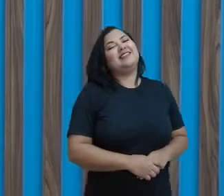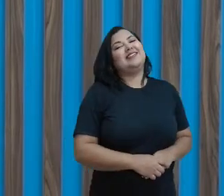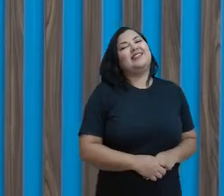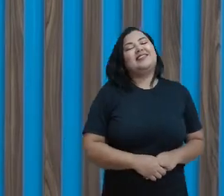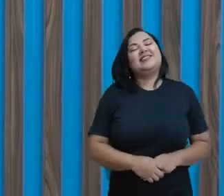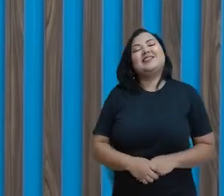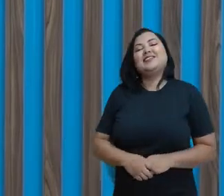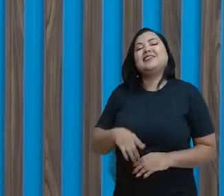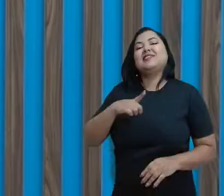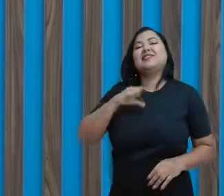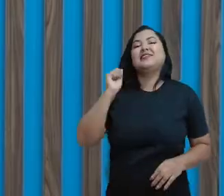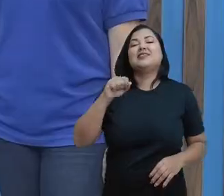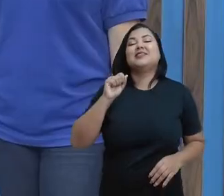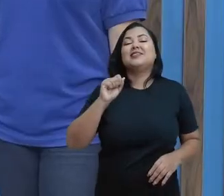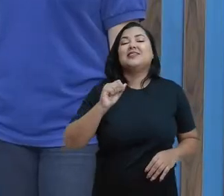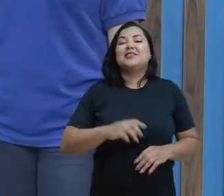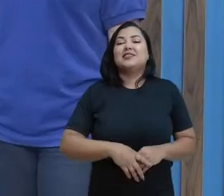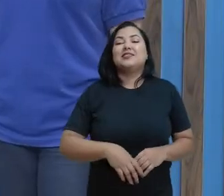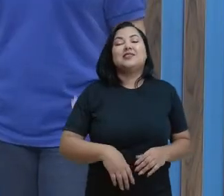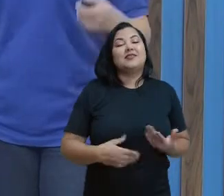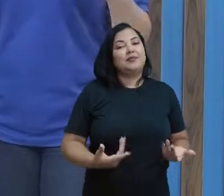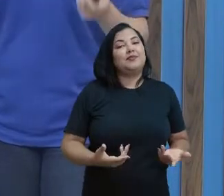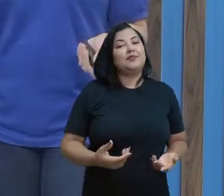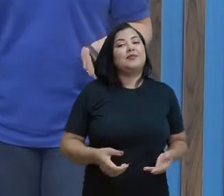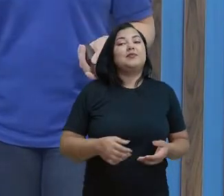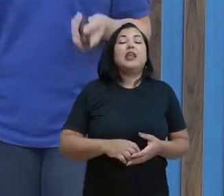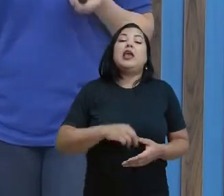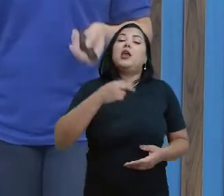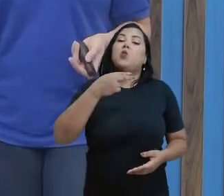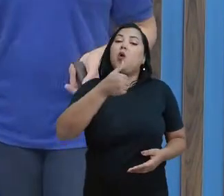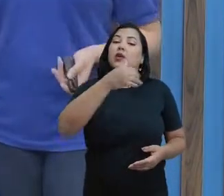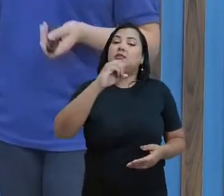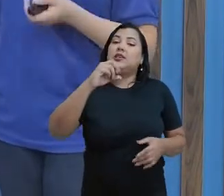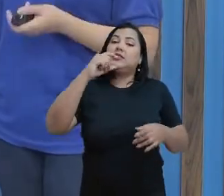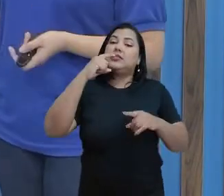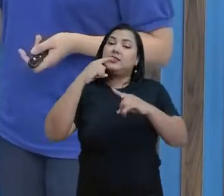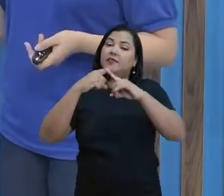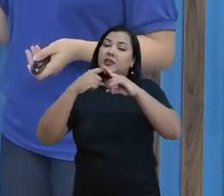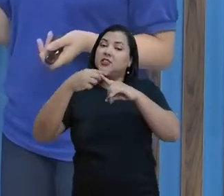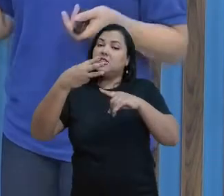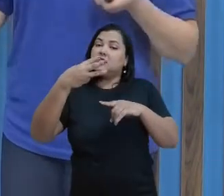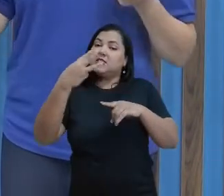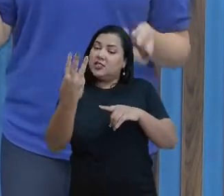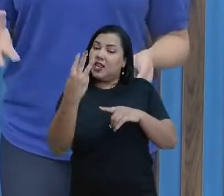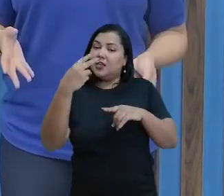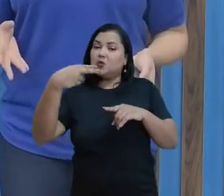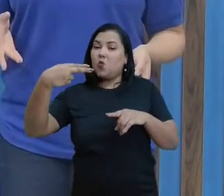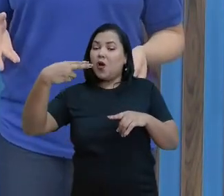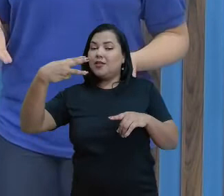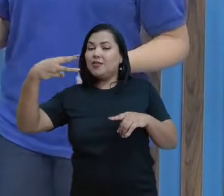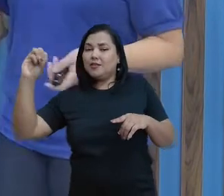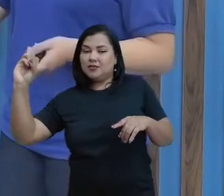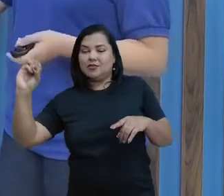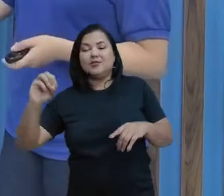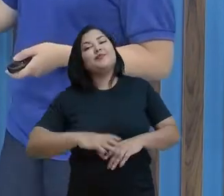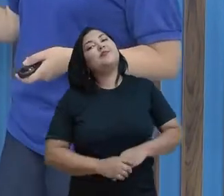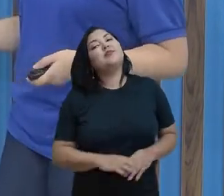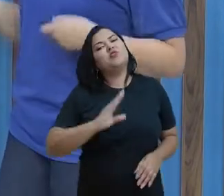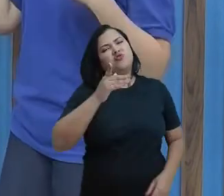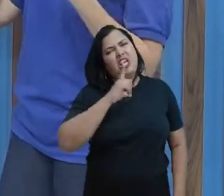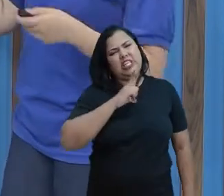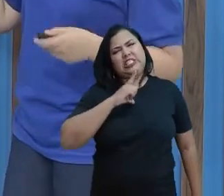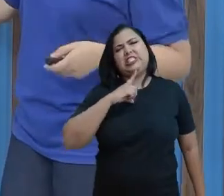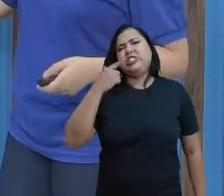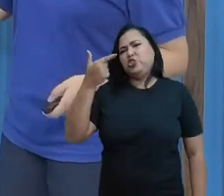E a gente vai ter menos 10 elevado ao quadrado igual a 100. 100 vezes o 3 vai dar 300 também. Então, a gente aí já